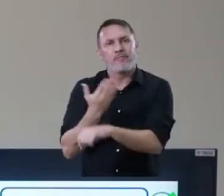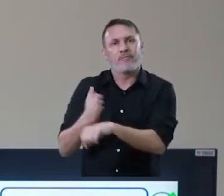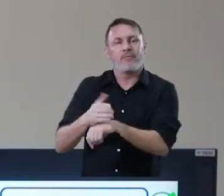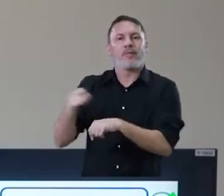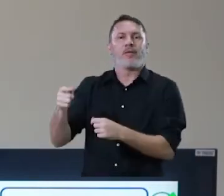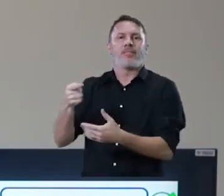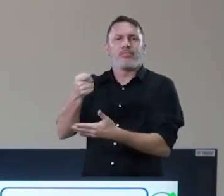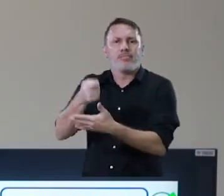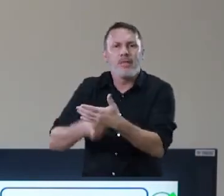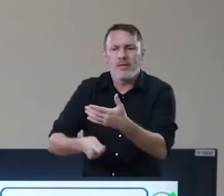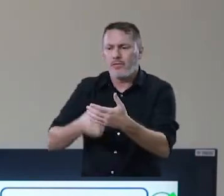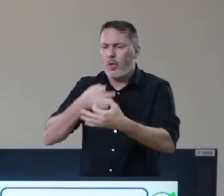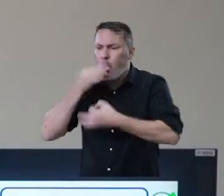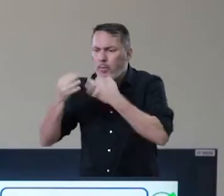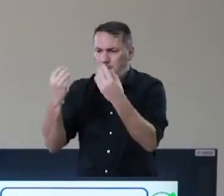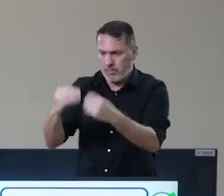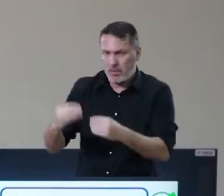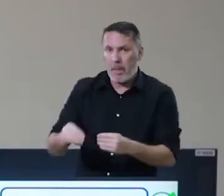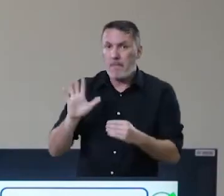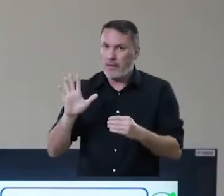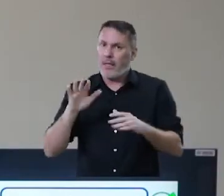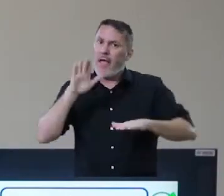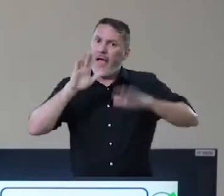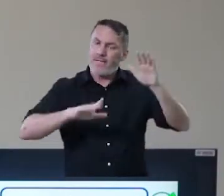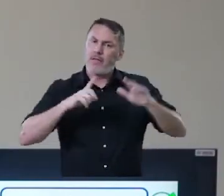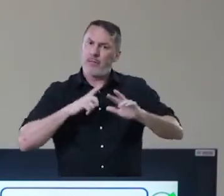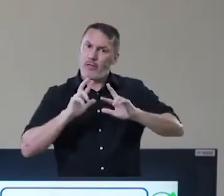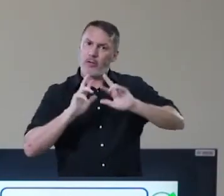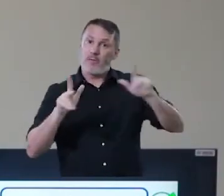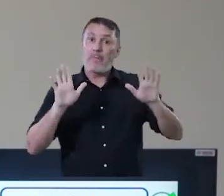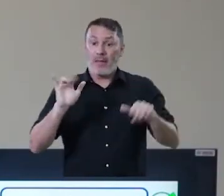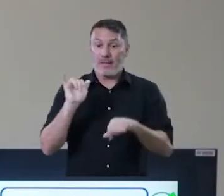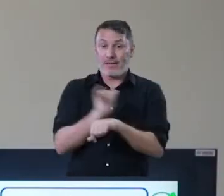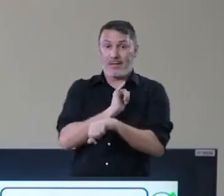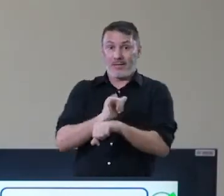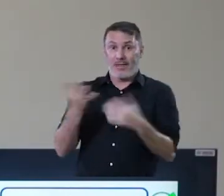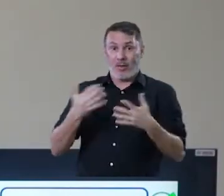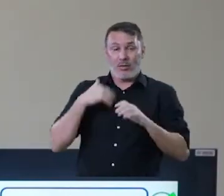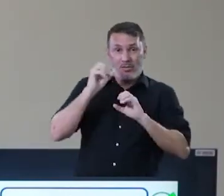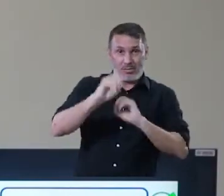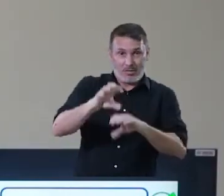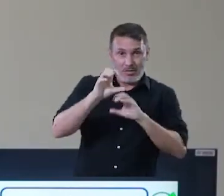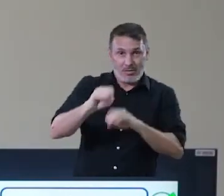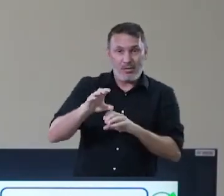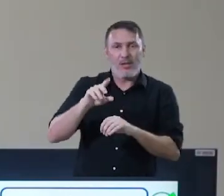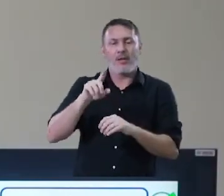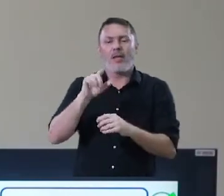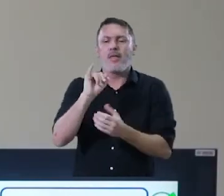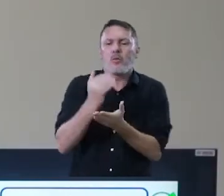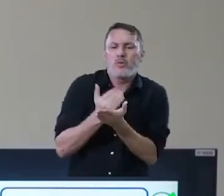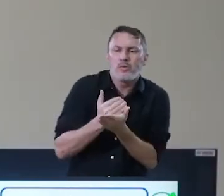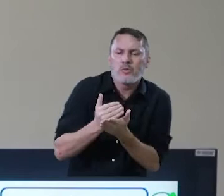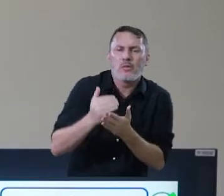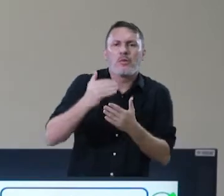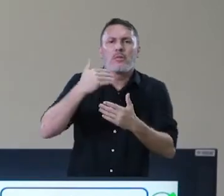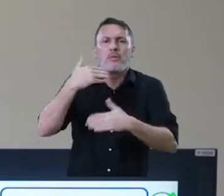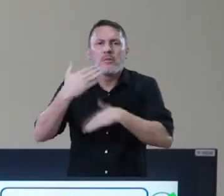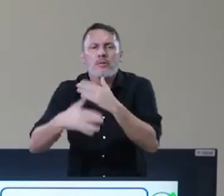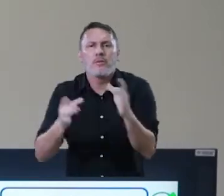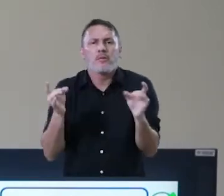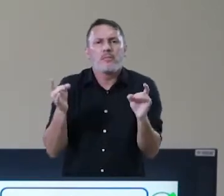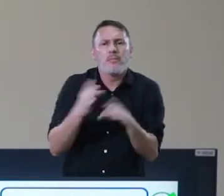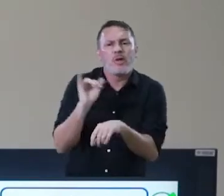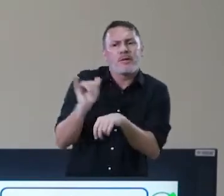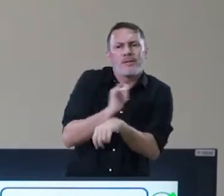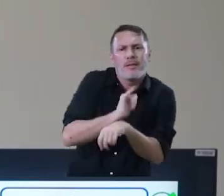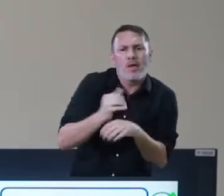pode fazer um texto. Às vezes não é desse gênero, mas as estratégias que nós vamos trabalhar com vocês, introdução, desenvolvimento,